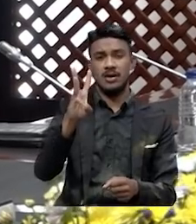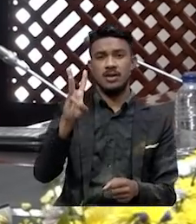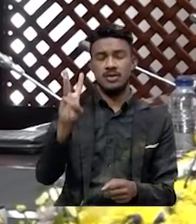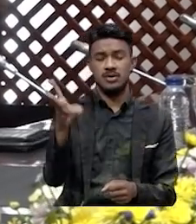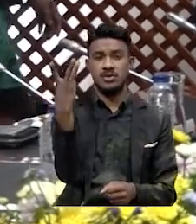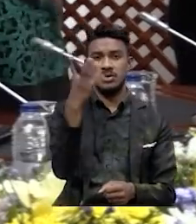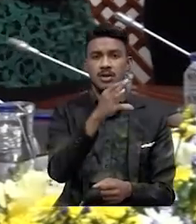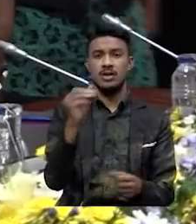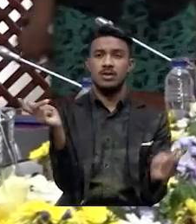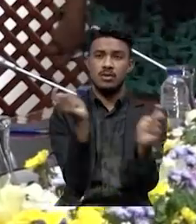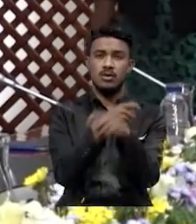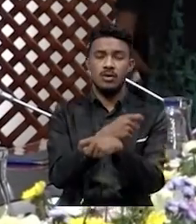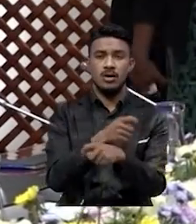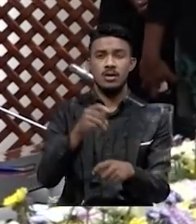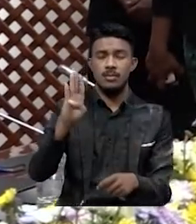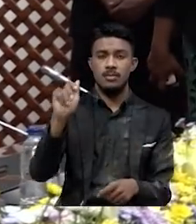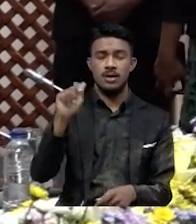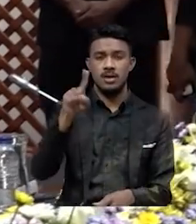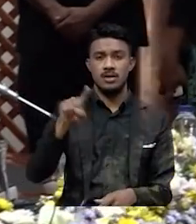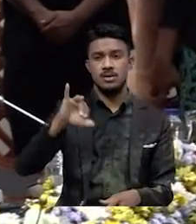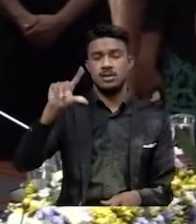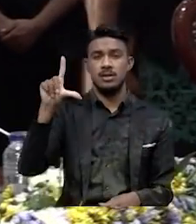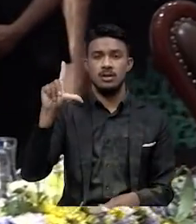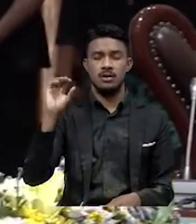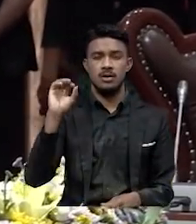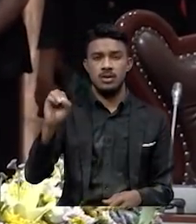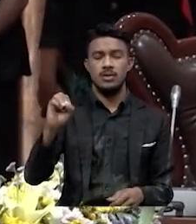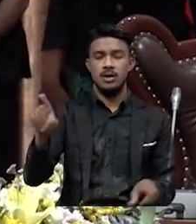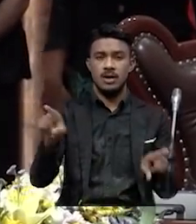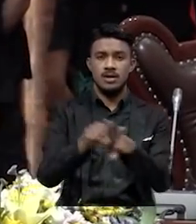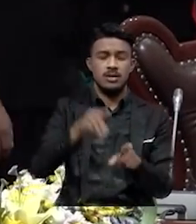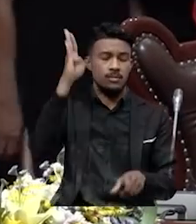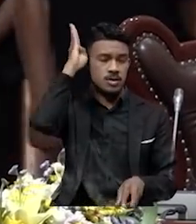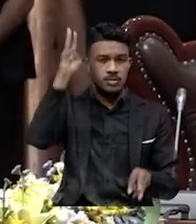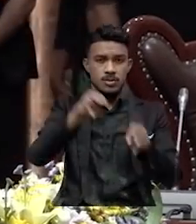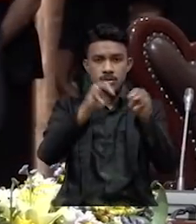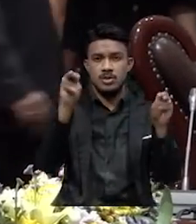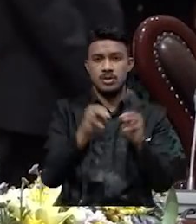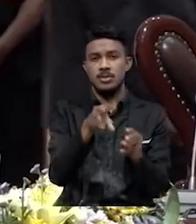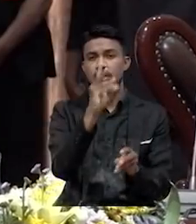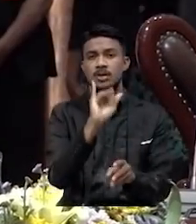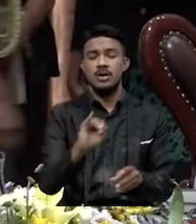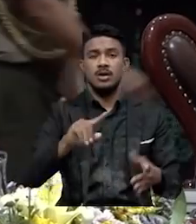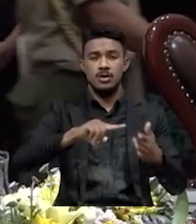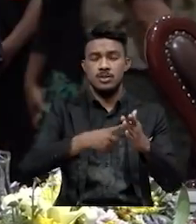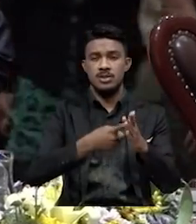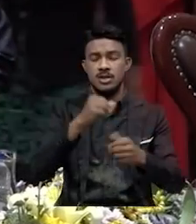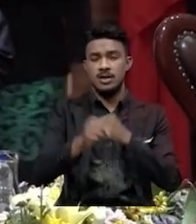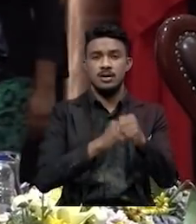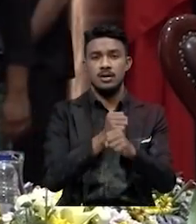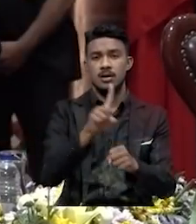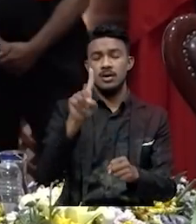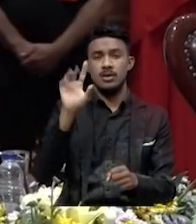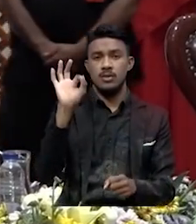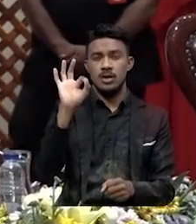nebe kairknar nudar administrador apostolico diocese dili husi tinang rihung rua sanulure sin lima